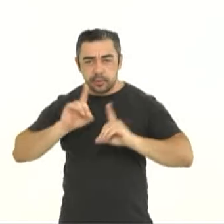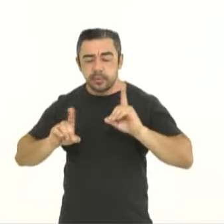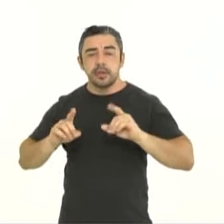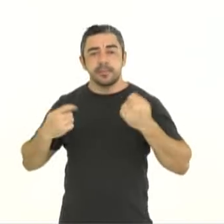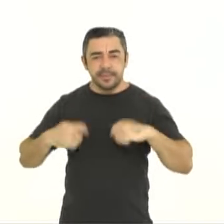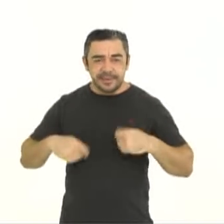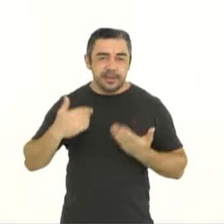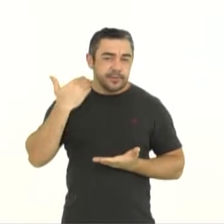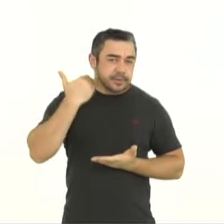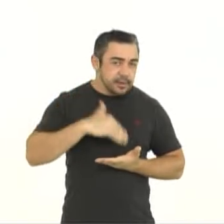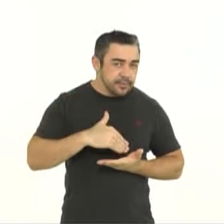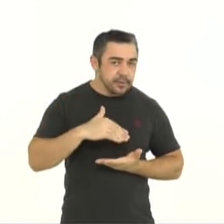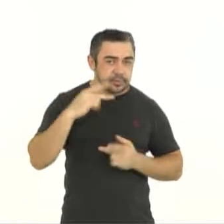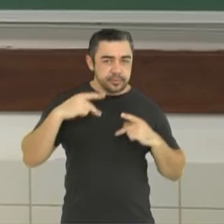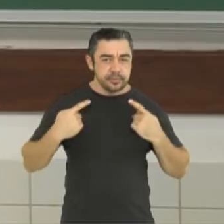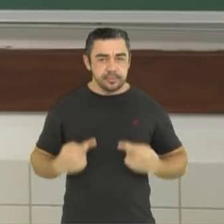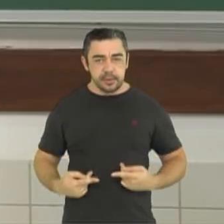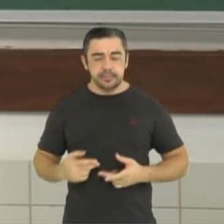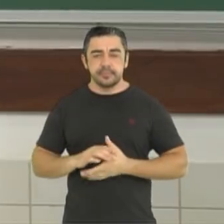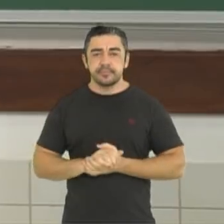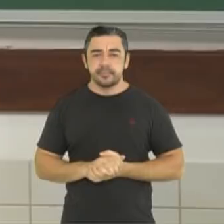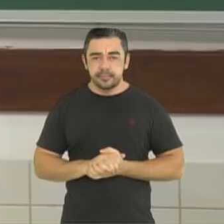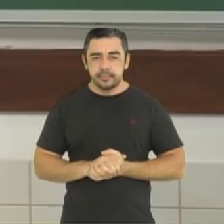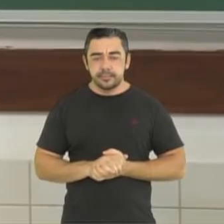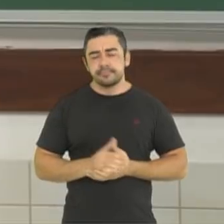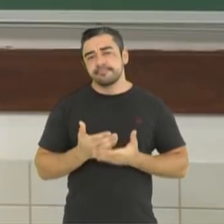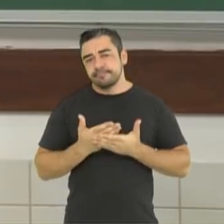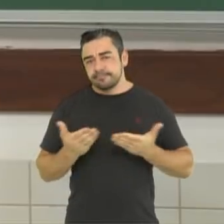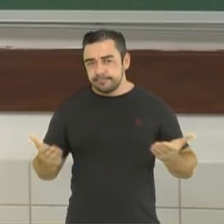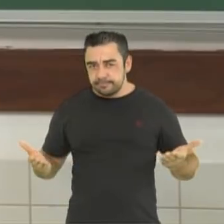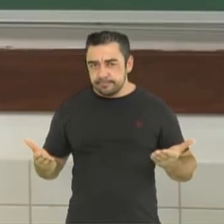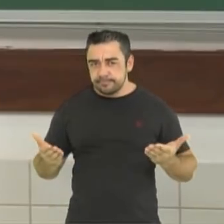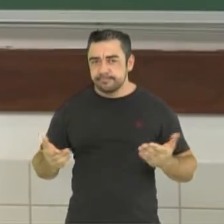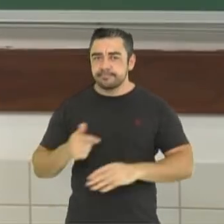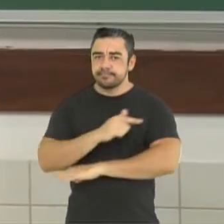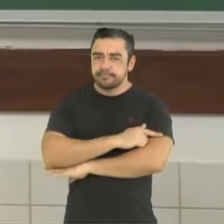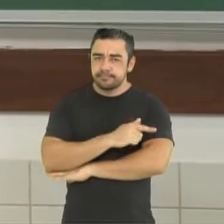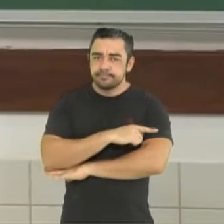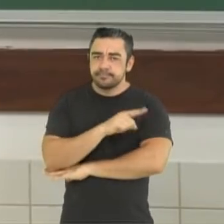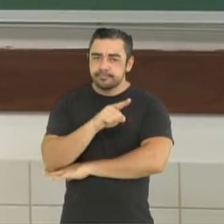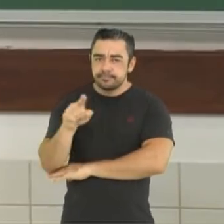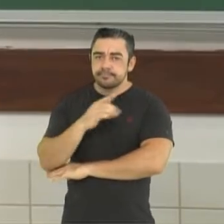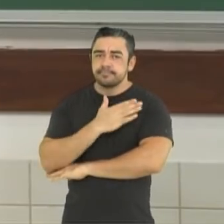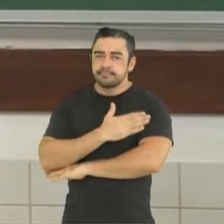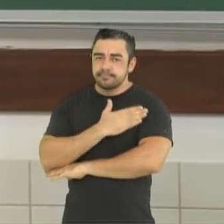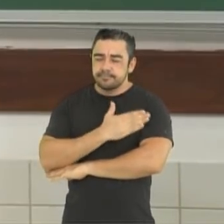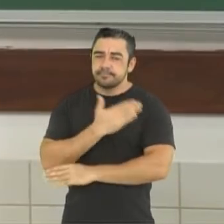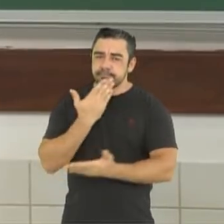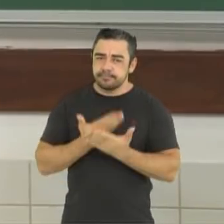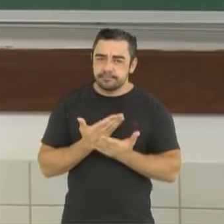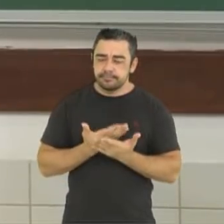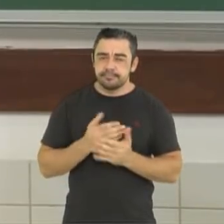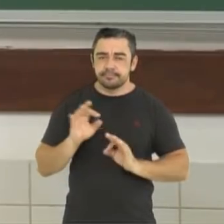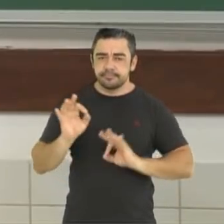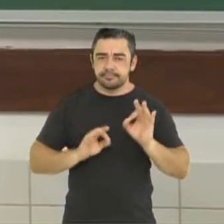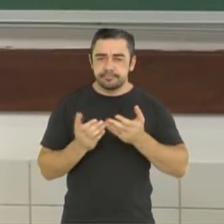exigia sacrifícios humanos. Galera, meu sétimo ano, espero que vocês tenham gostado da aula que a